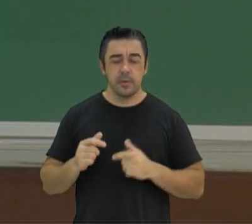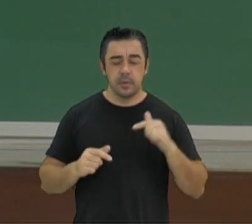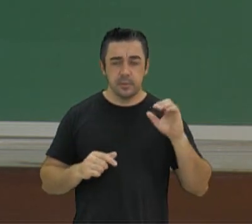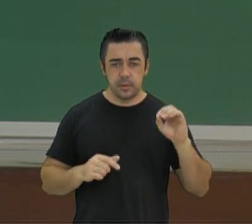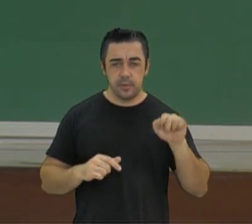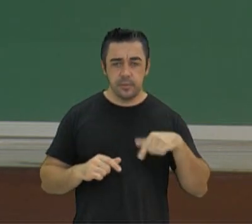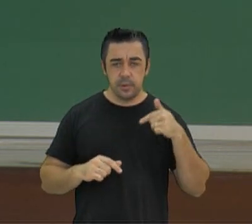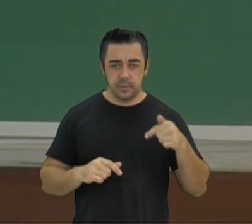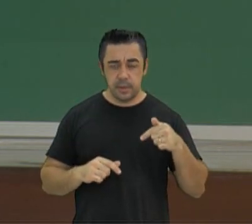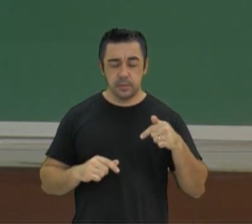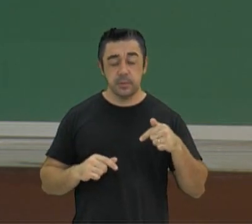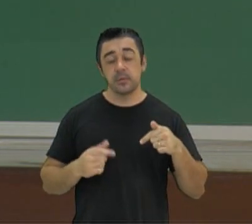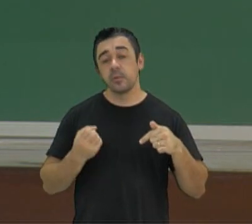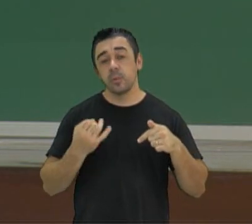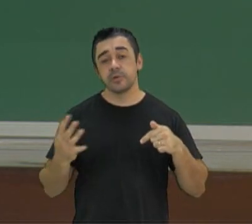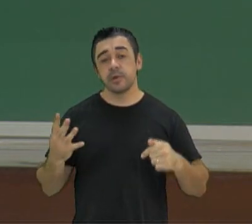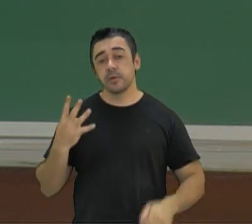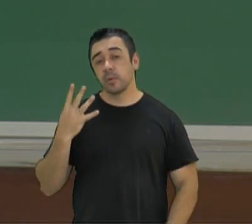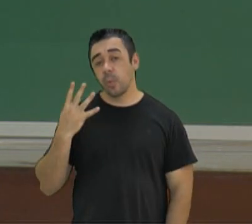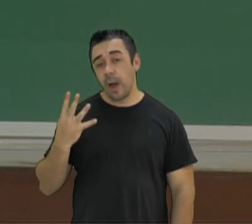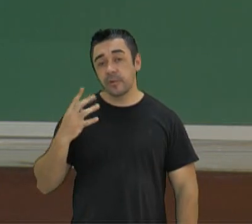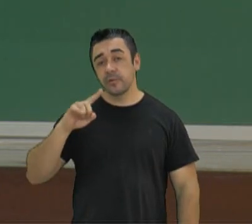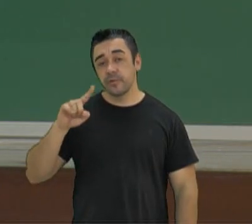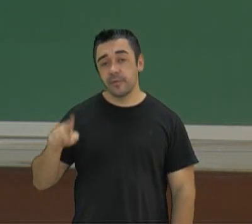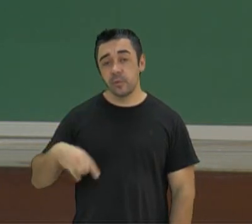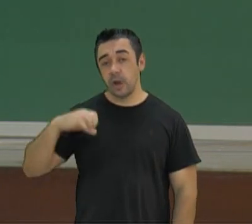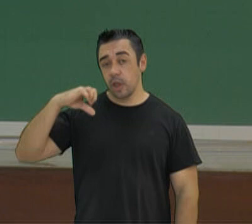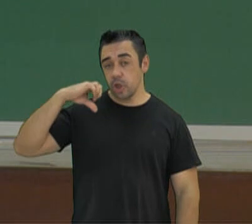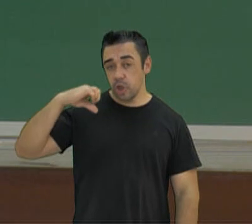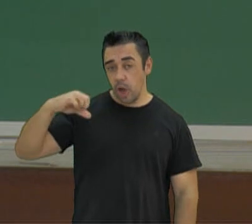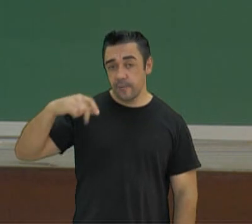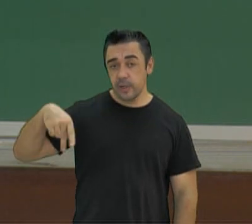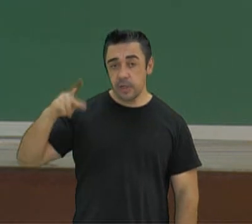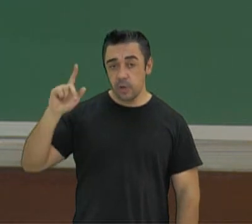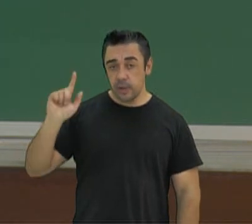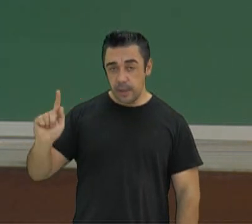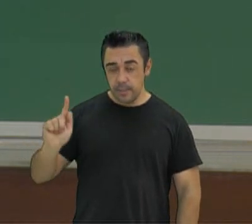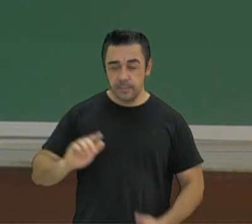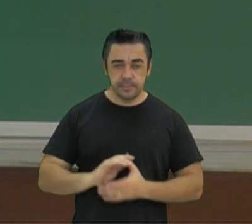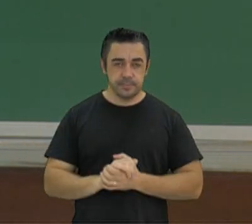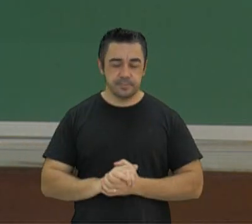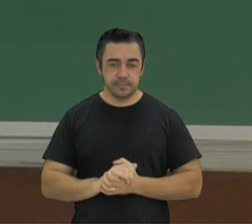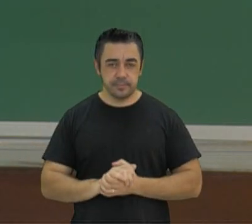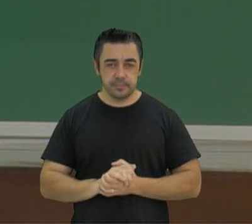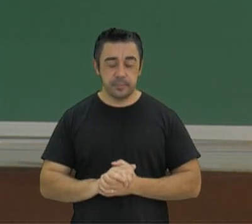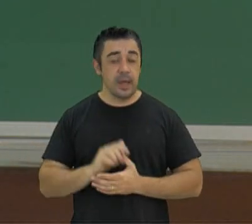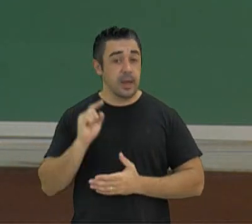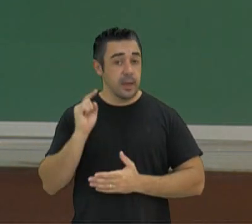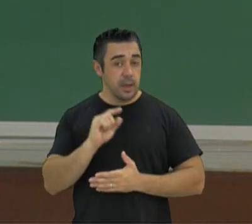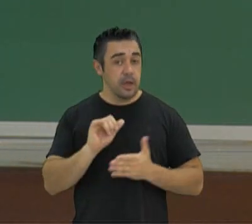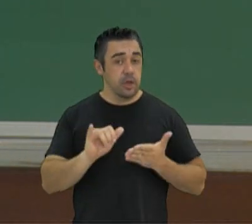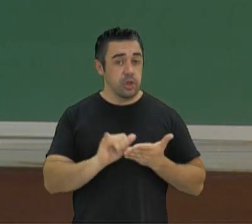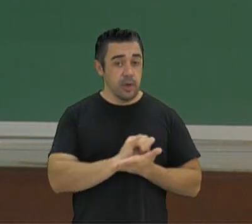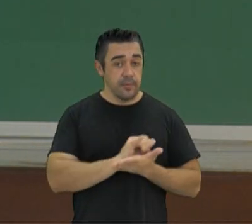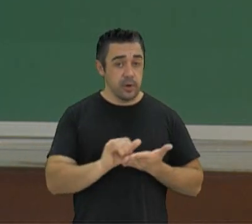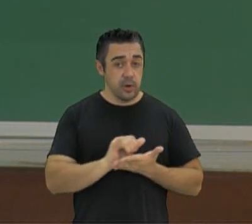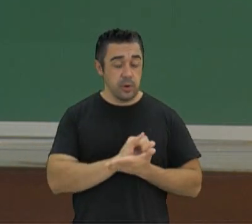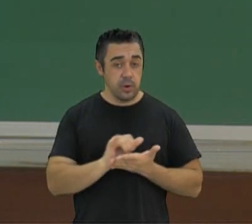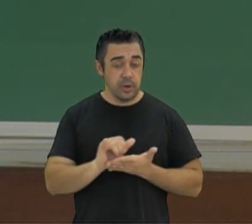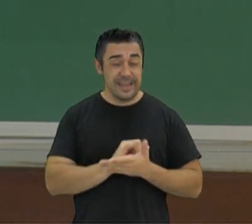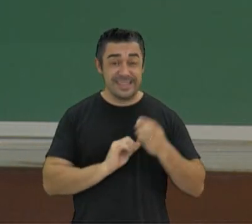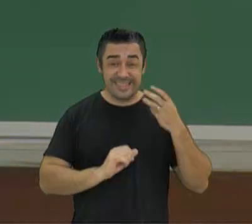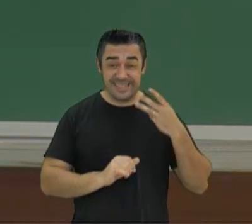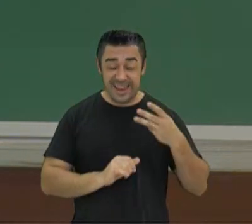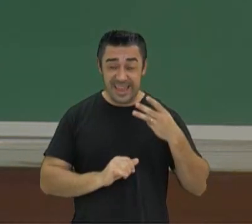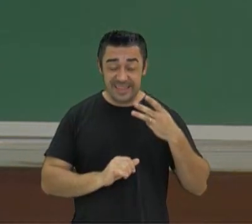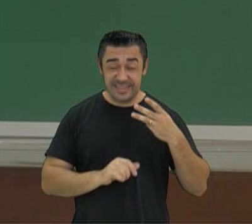vezes 7, que me dá uma produção de 4,9 quilos. Já em Nova York, como são 7 quilos, 3 quilos por